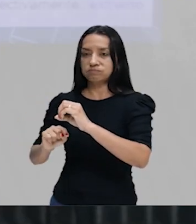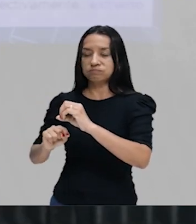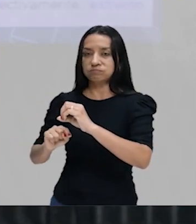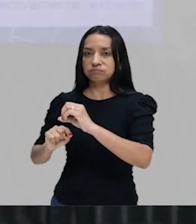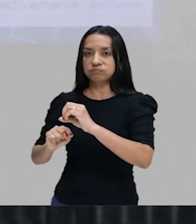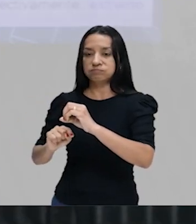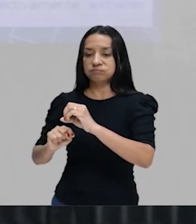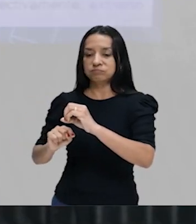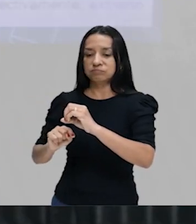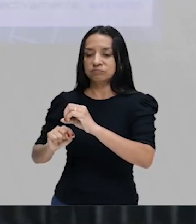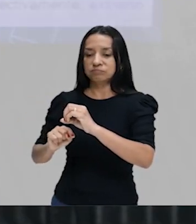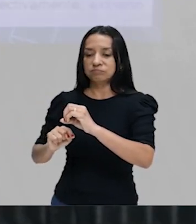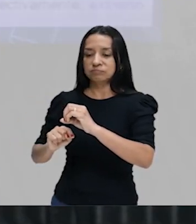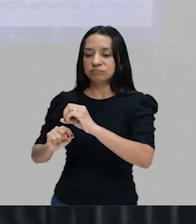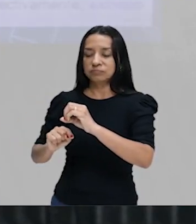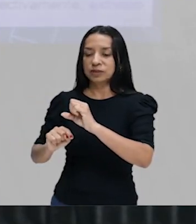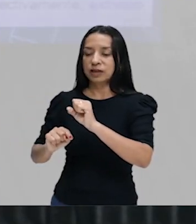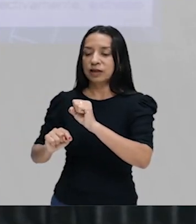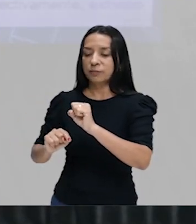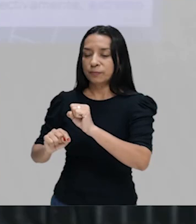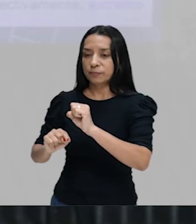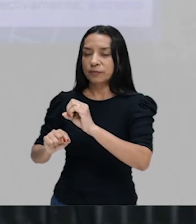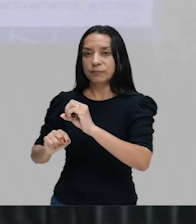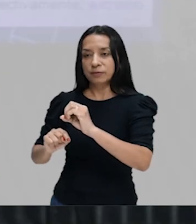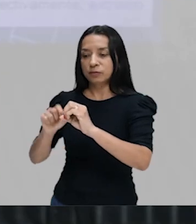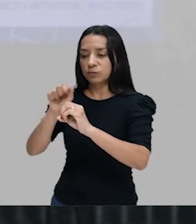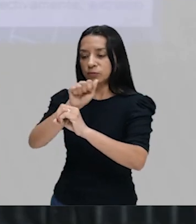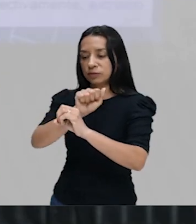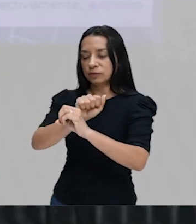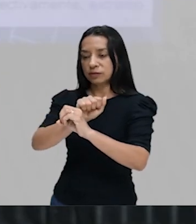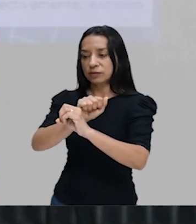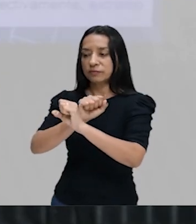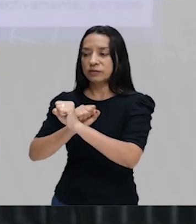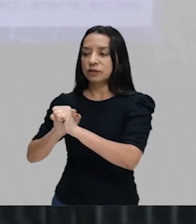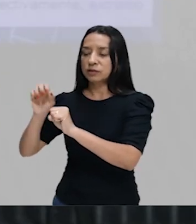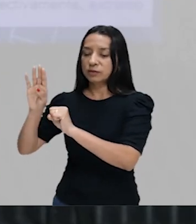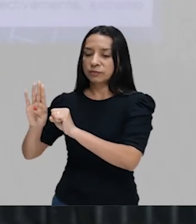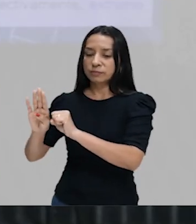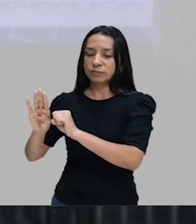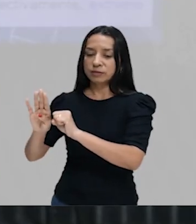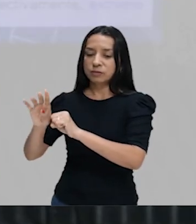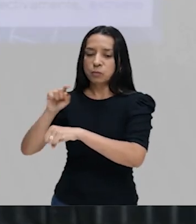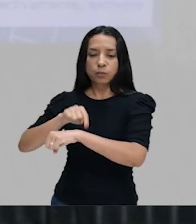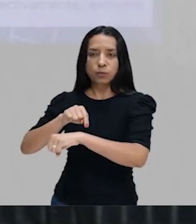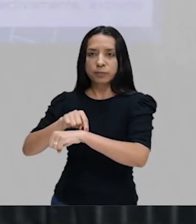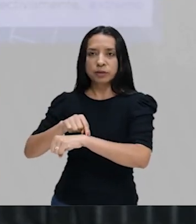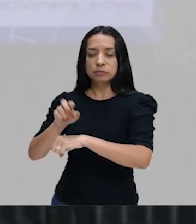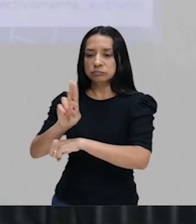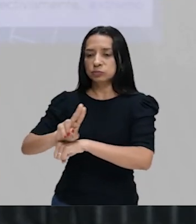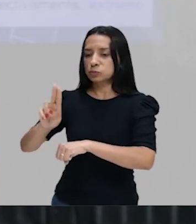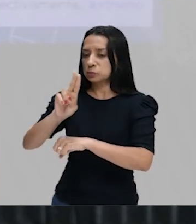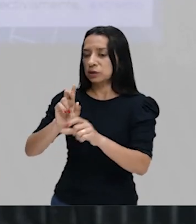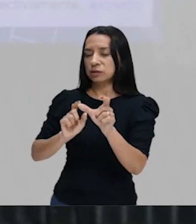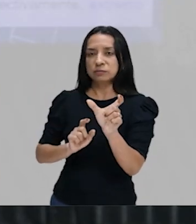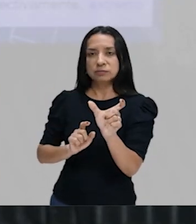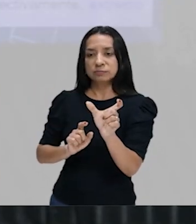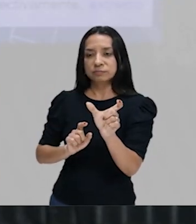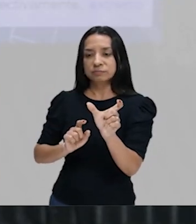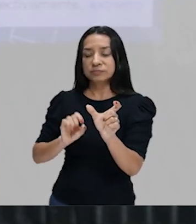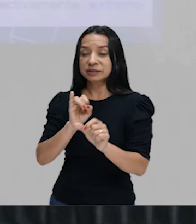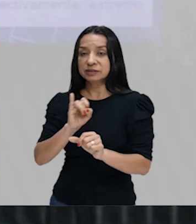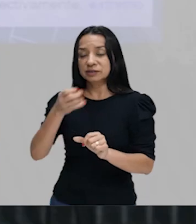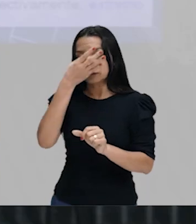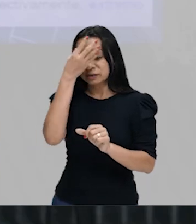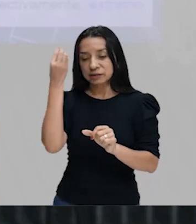Então, aberto em A, fechado em B. Então, em nenhum momento eu usei esses termos. Então, não se preocupa. Se você